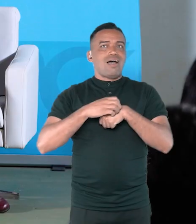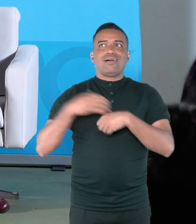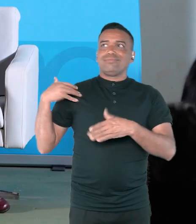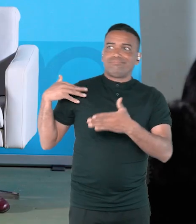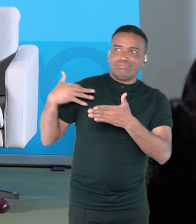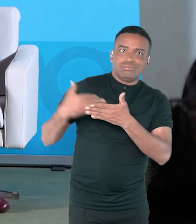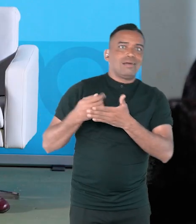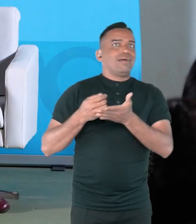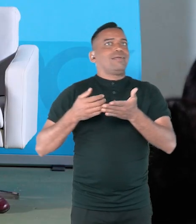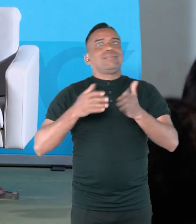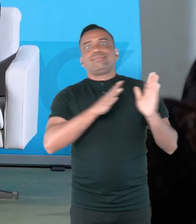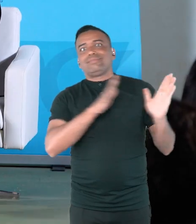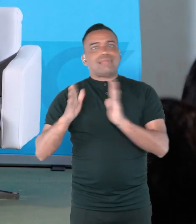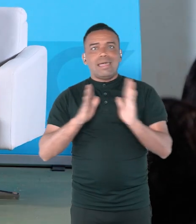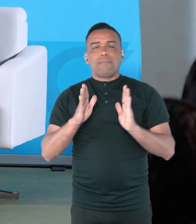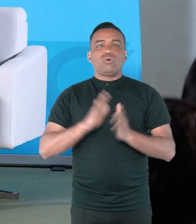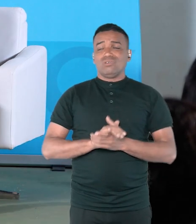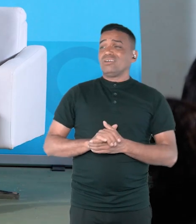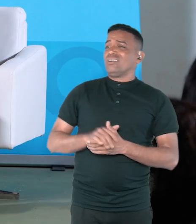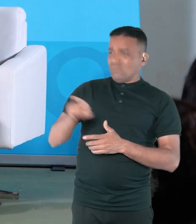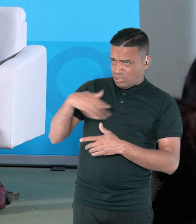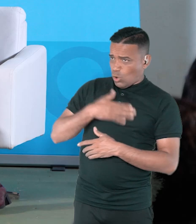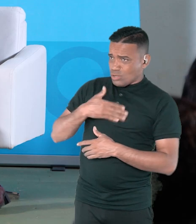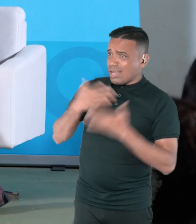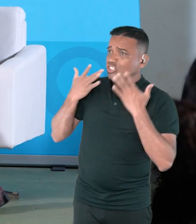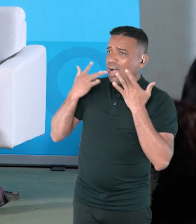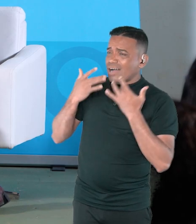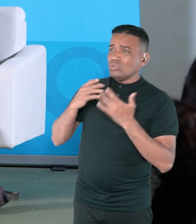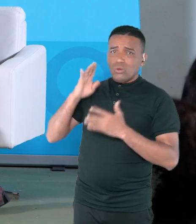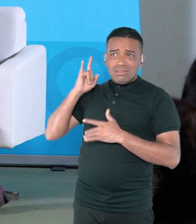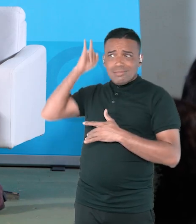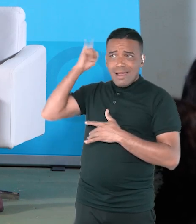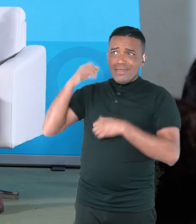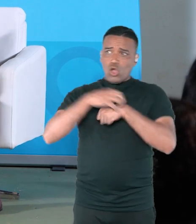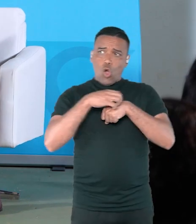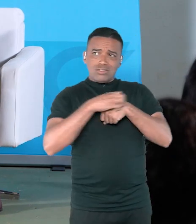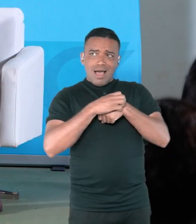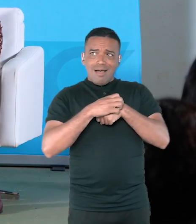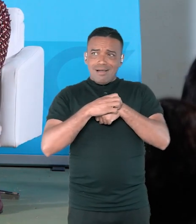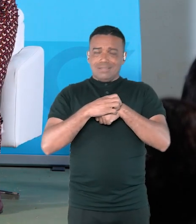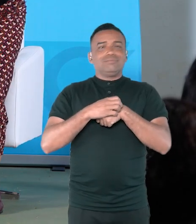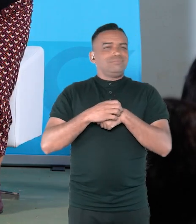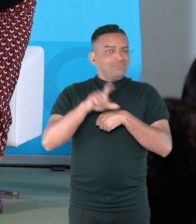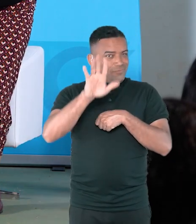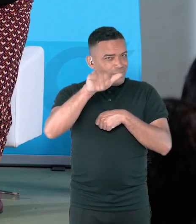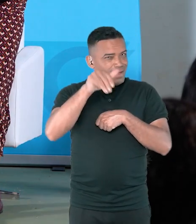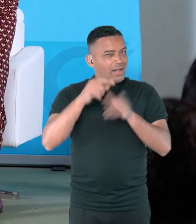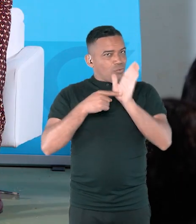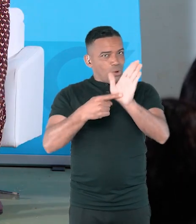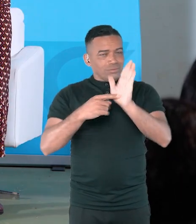durou muito tempo. Mas o prazer que eu tive de falar assim, você gostou do Trair e Coçar? Vem cá ver um negócio que eu tenho para